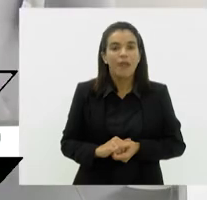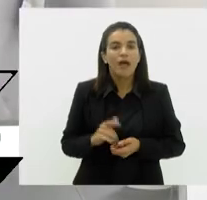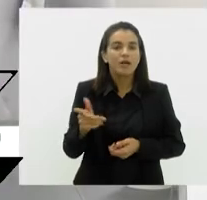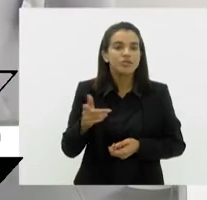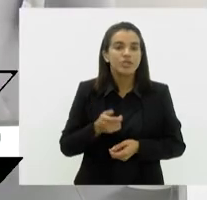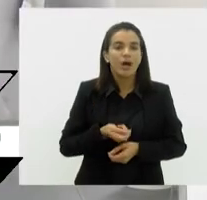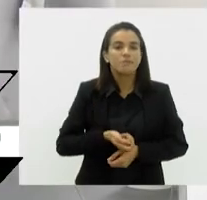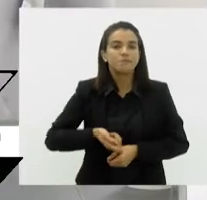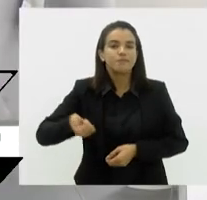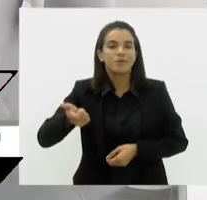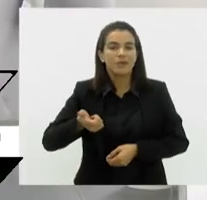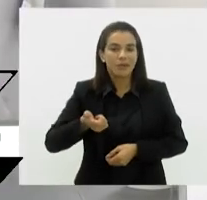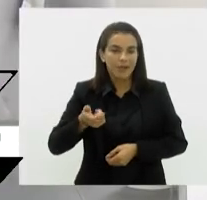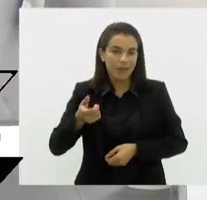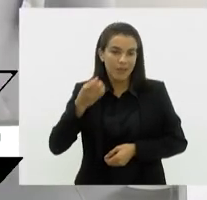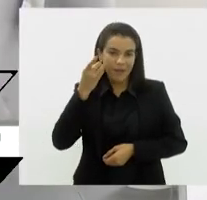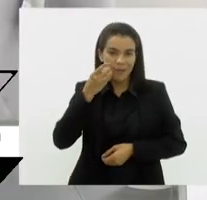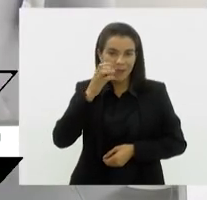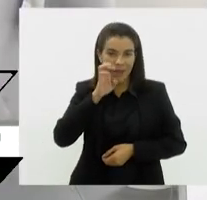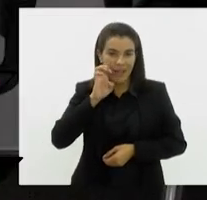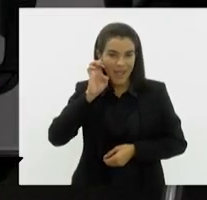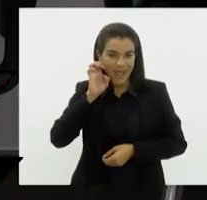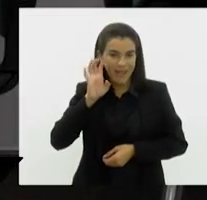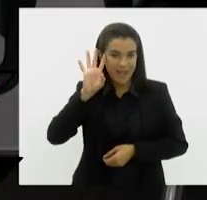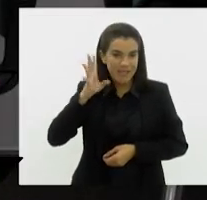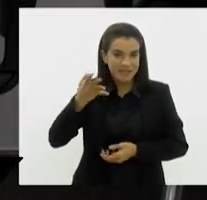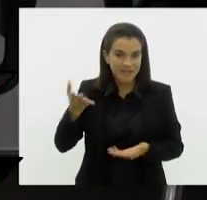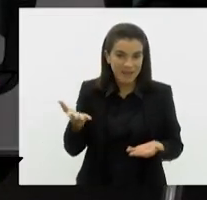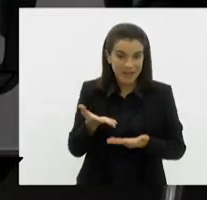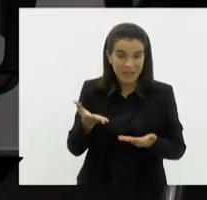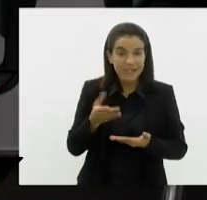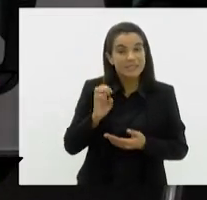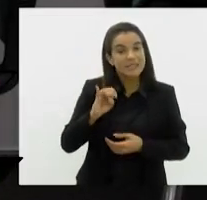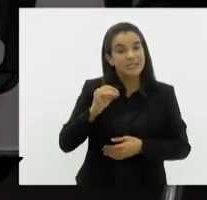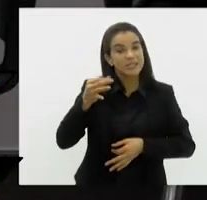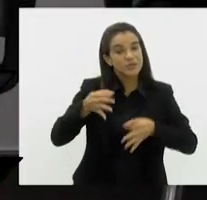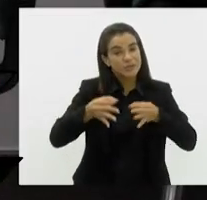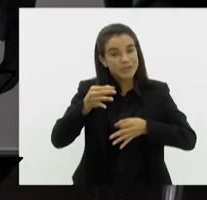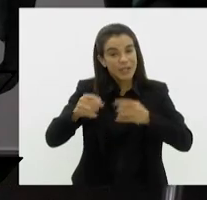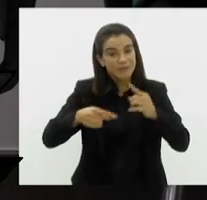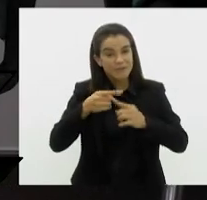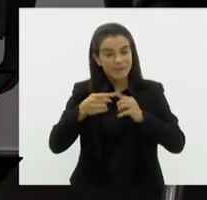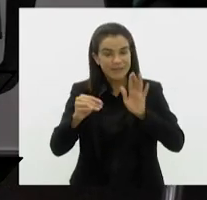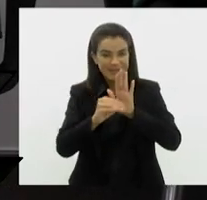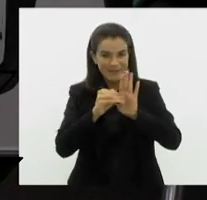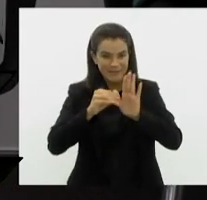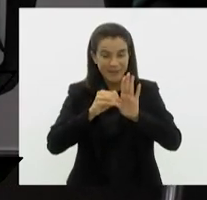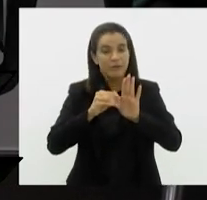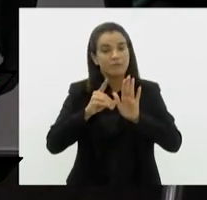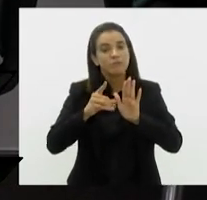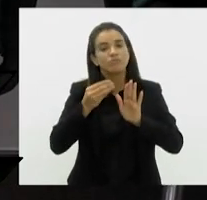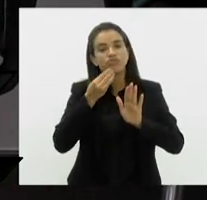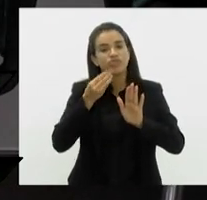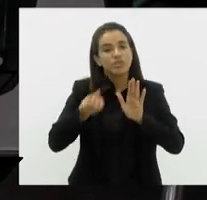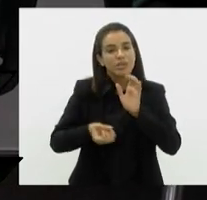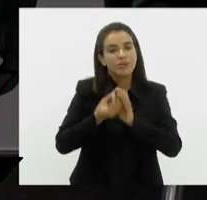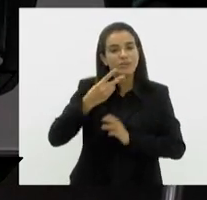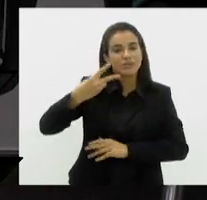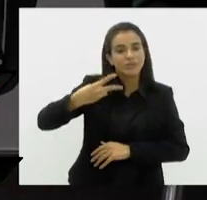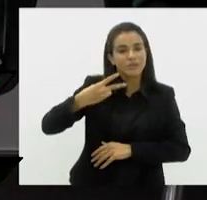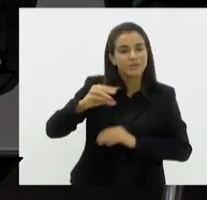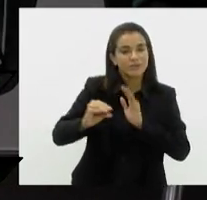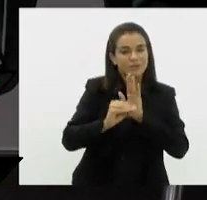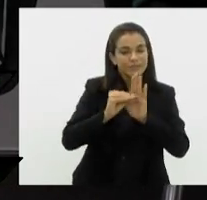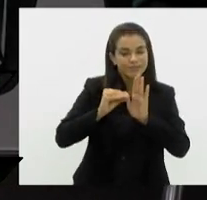A gente já passa a bomba para a deputada Érica e faz as alterações aqui agora. Se juridicidade com emenda, então a gente podia botar aqui uma subemenda onde está escrito